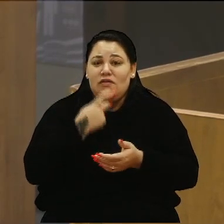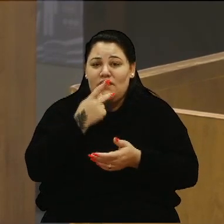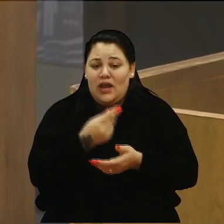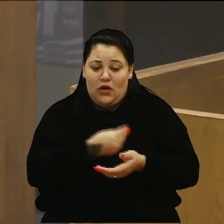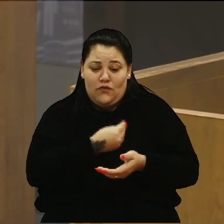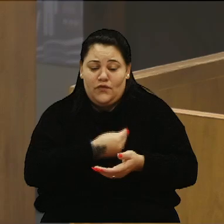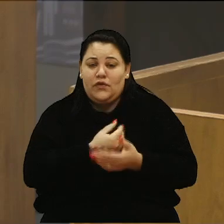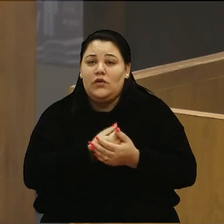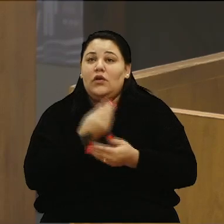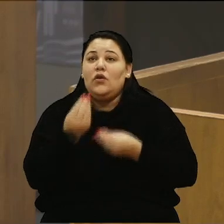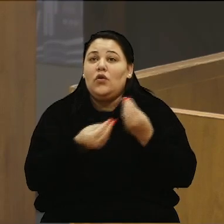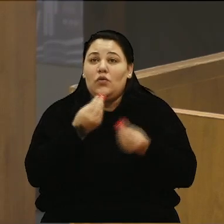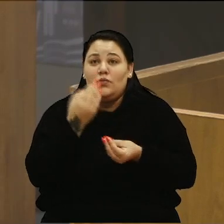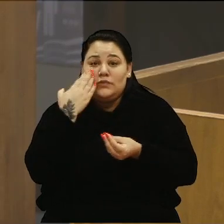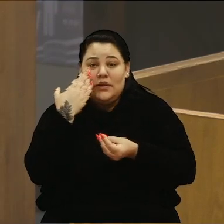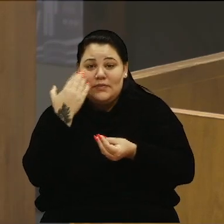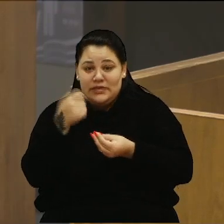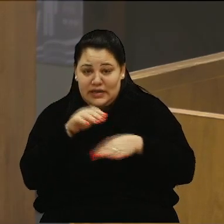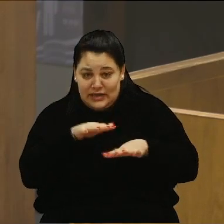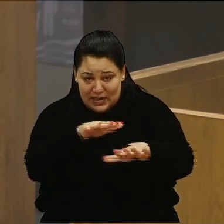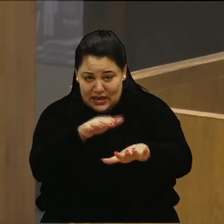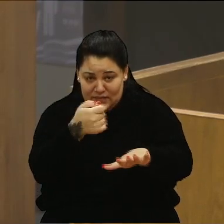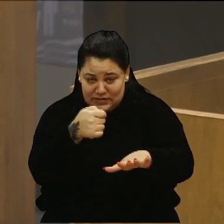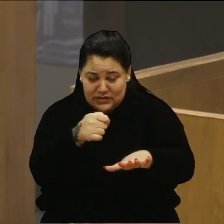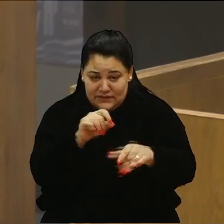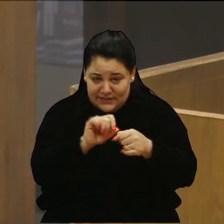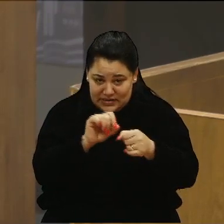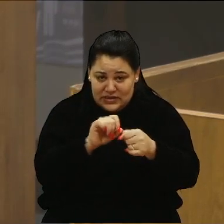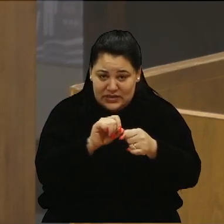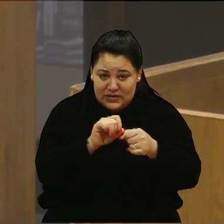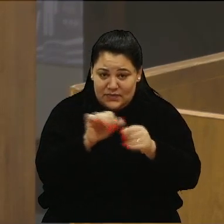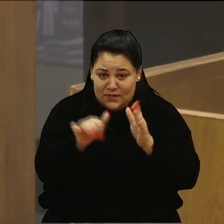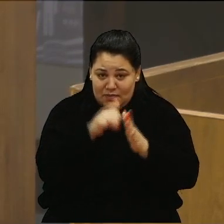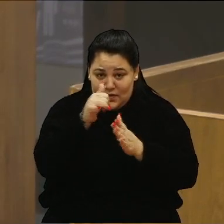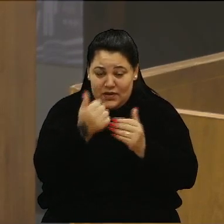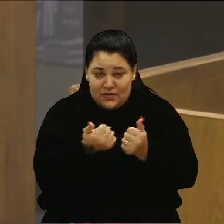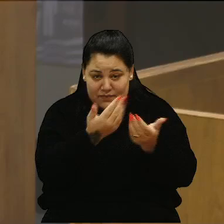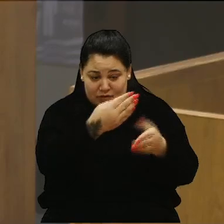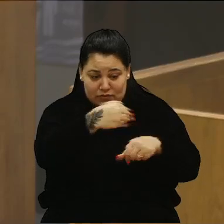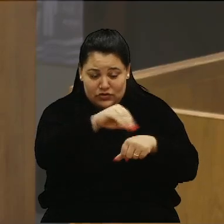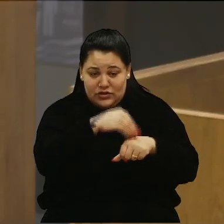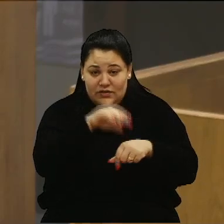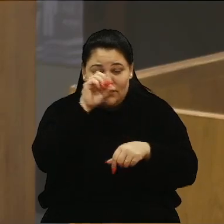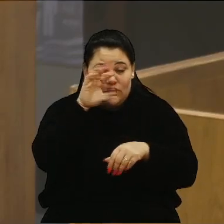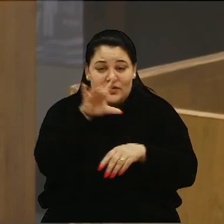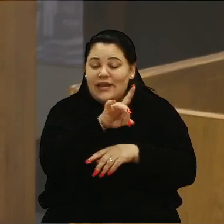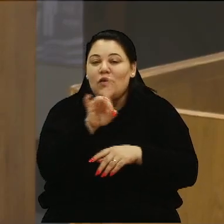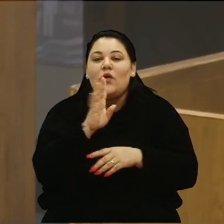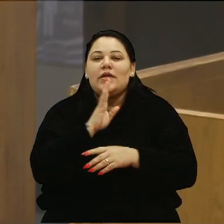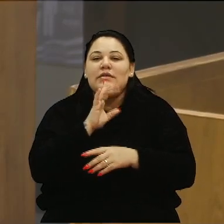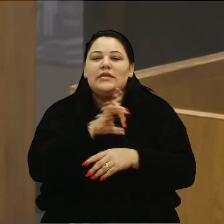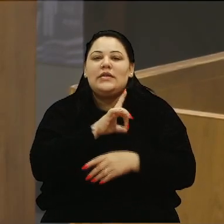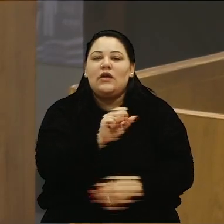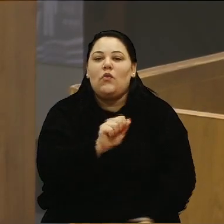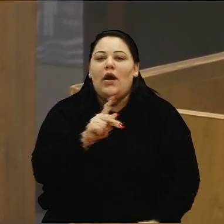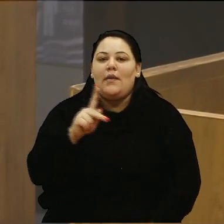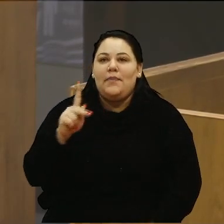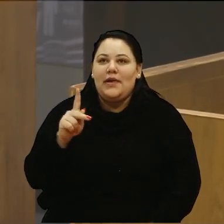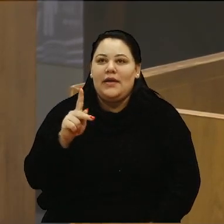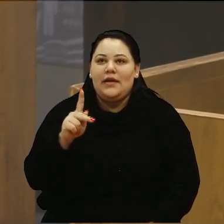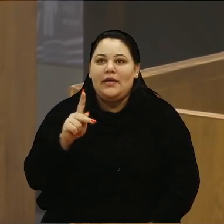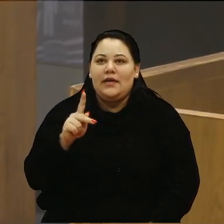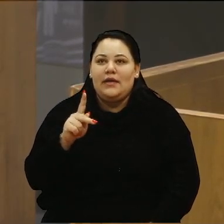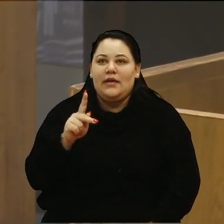Sabe como é que o secretário de Trânsito deveria fazer? E aqui eu passo uma dica para o senhor Elisandro Fiuza. Se ele não conhece, tem um aplicativo muito bom que inventaram,